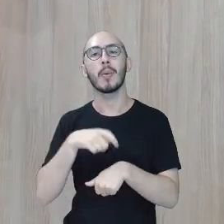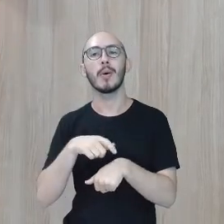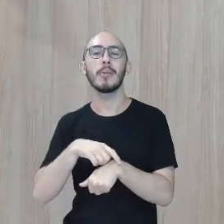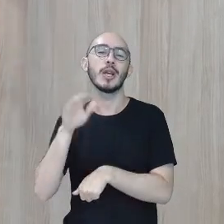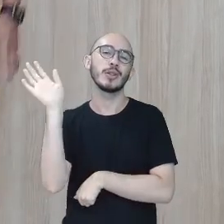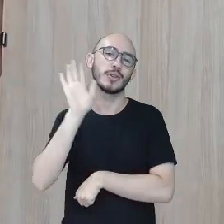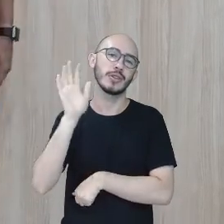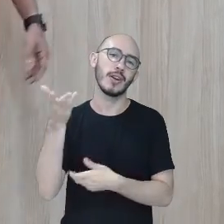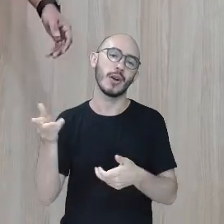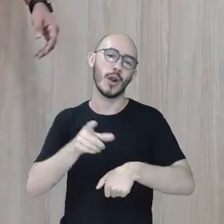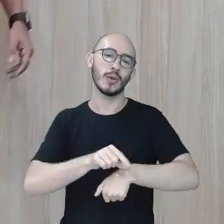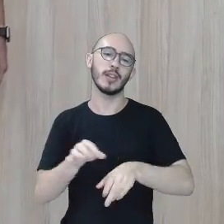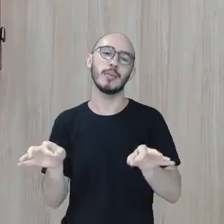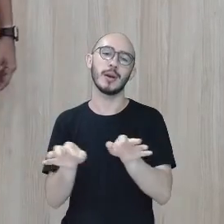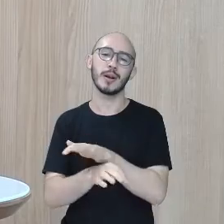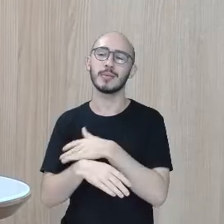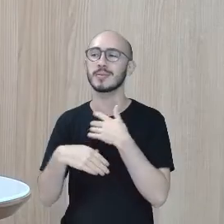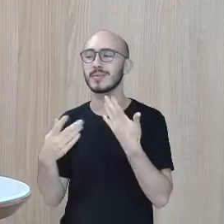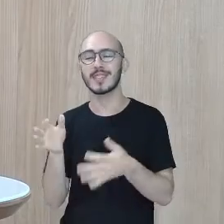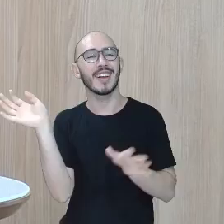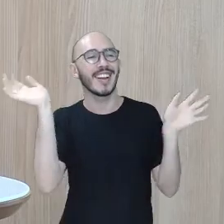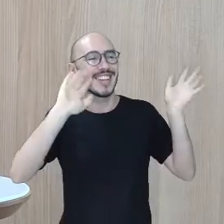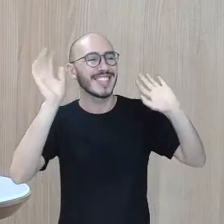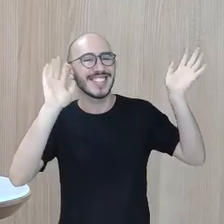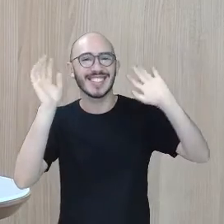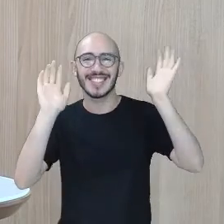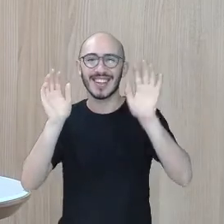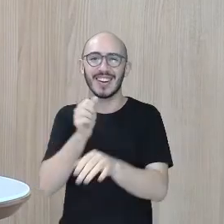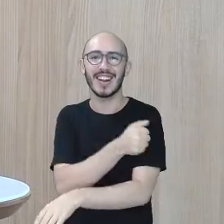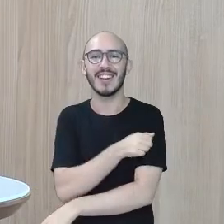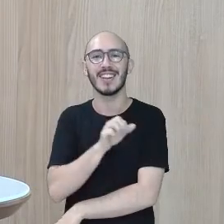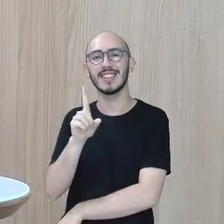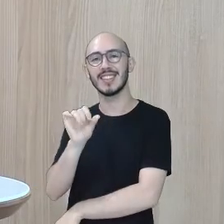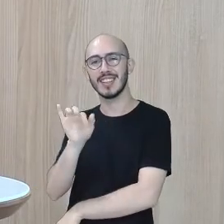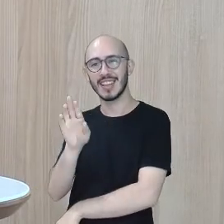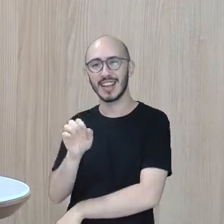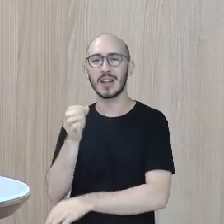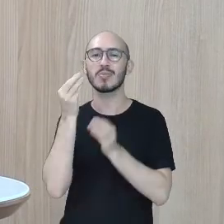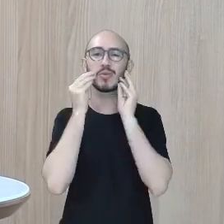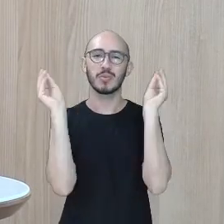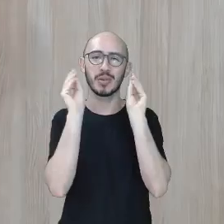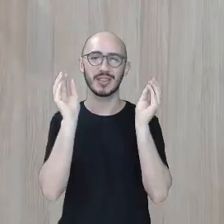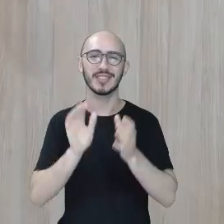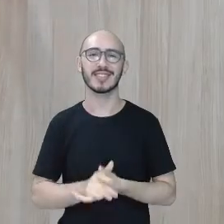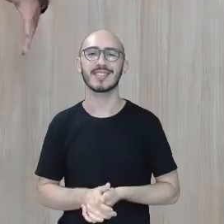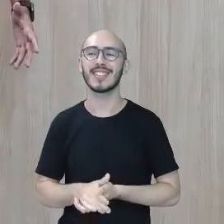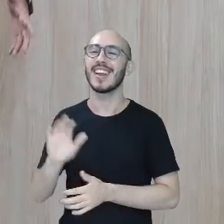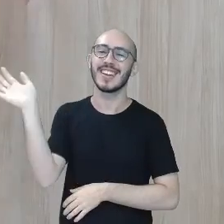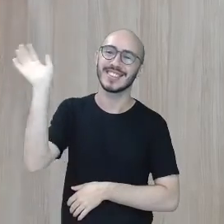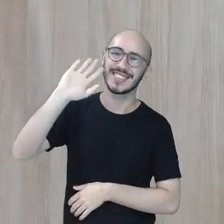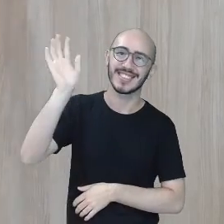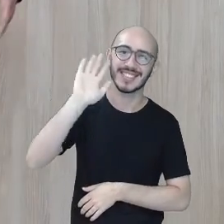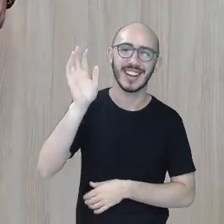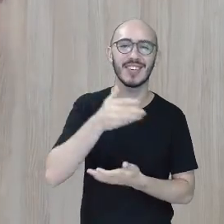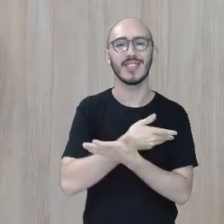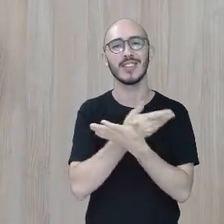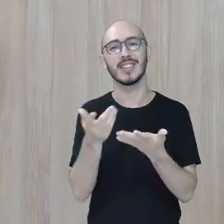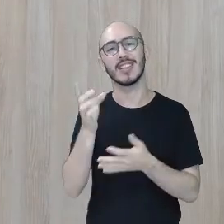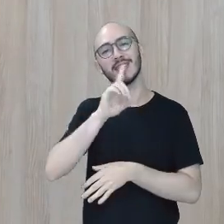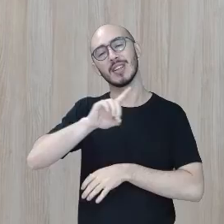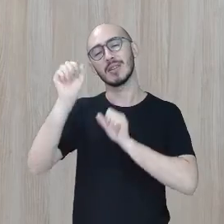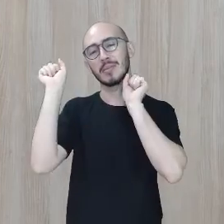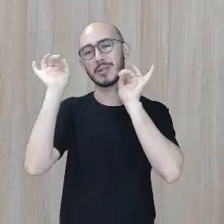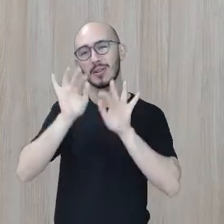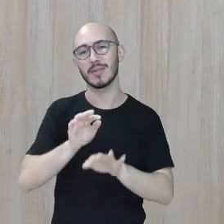dizer tchau, que a gente já estourou o tempo. Eita, tchau! Andriele, tchau! Beijo para vocês. Tchau, galerinha. Fiquem com Deus.